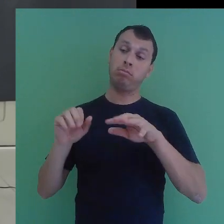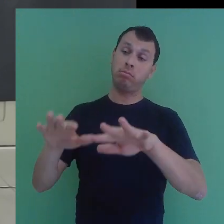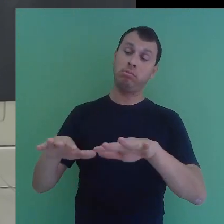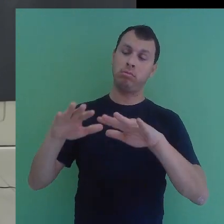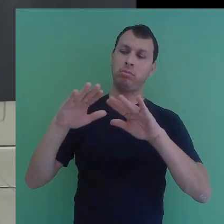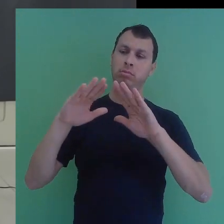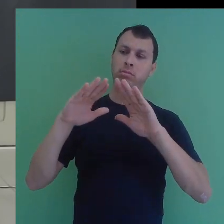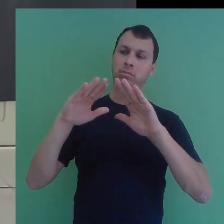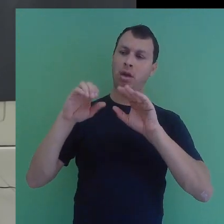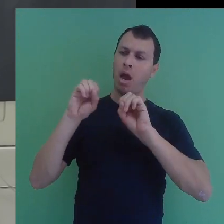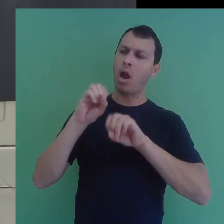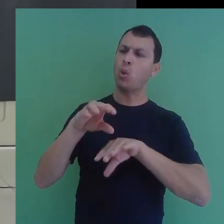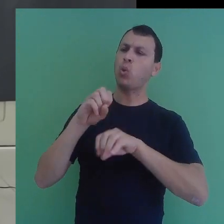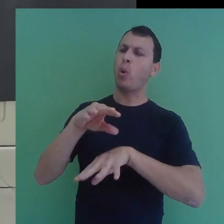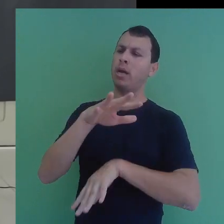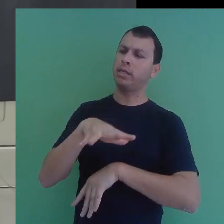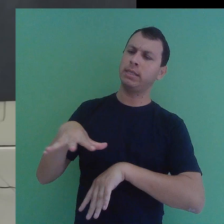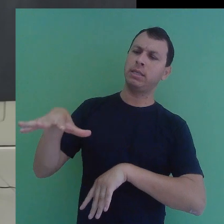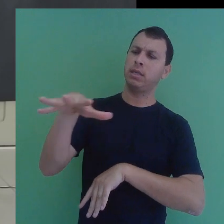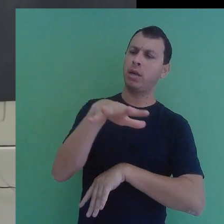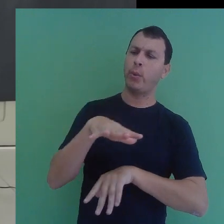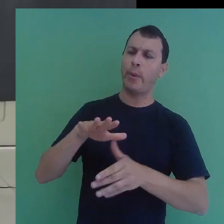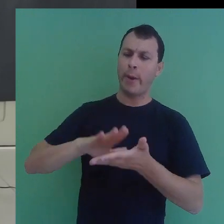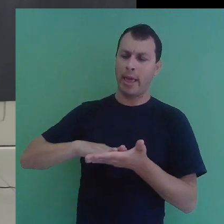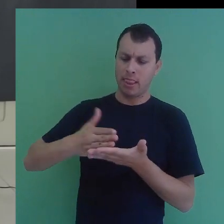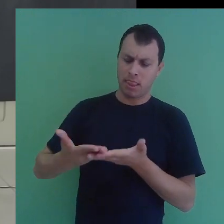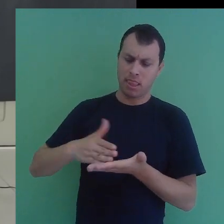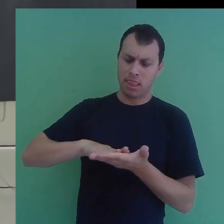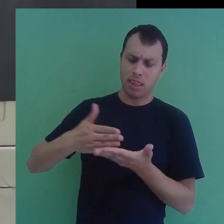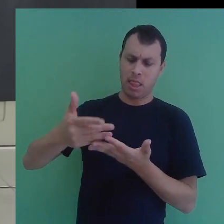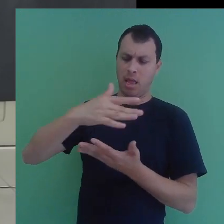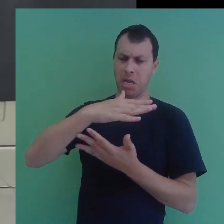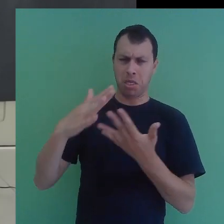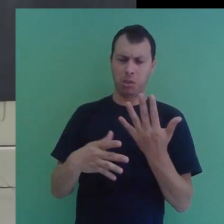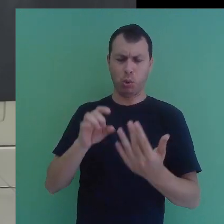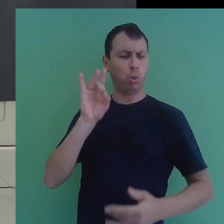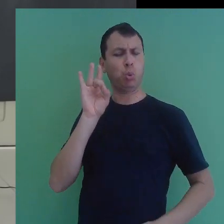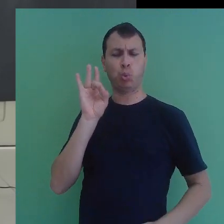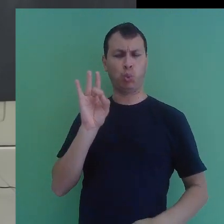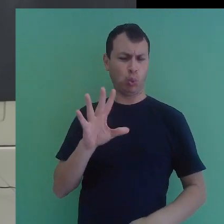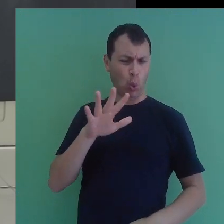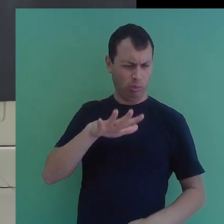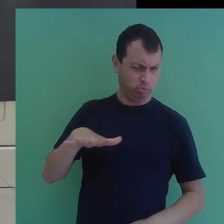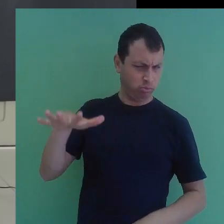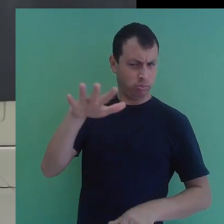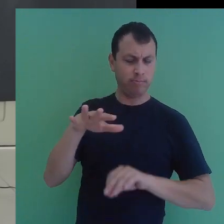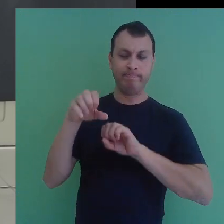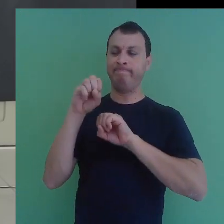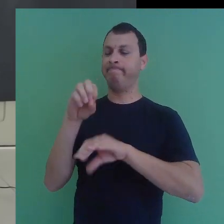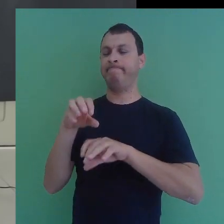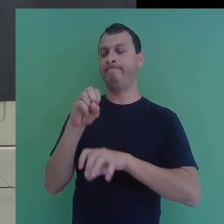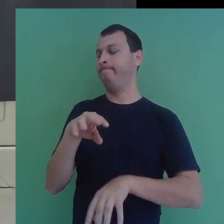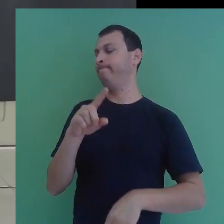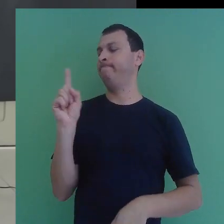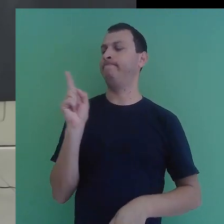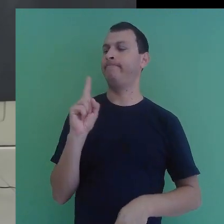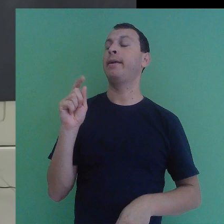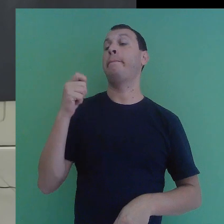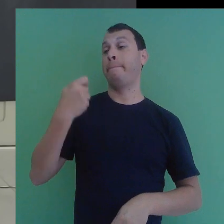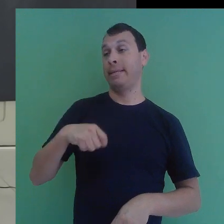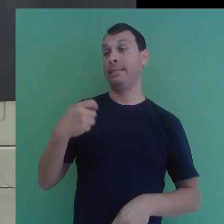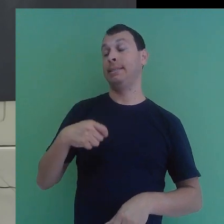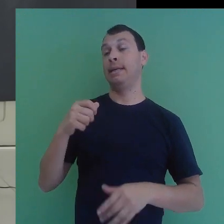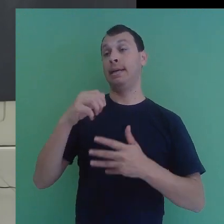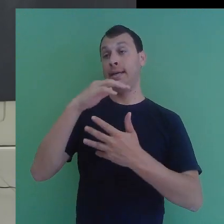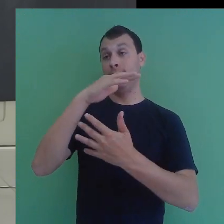educação, mas a interpretação de Libras não é só necessária nesse ambiente, né? A língua